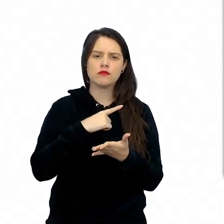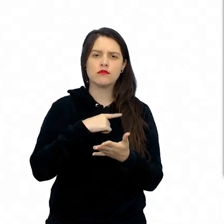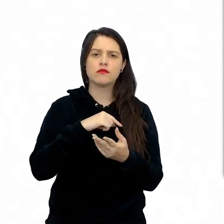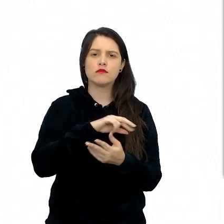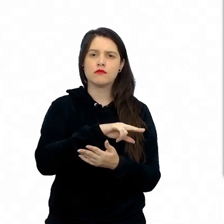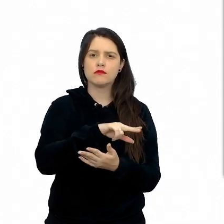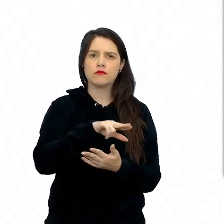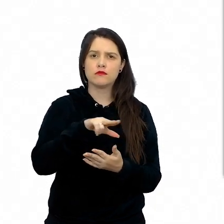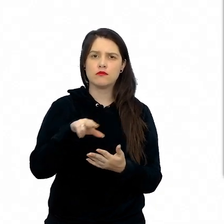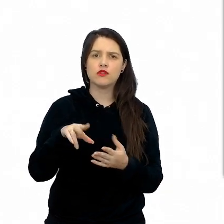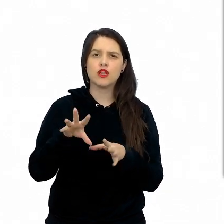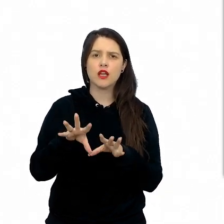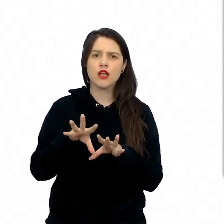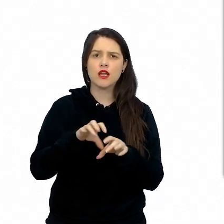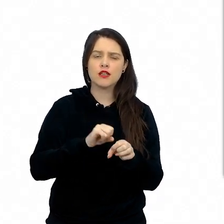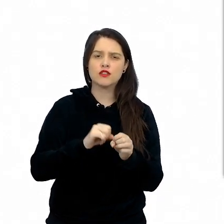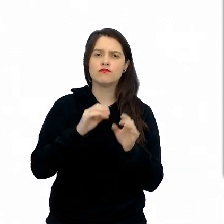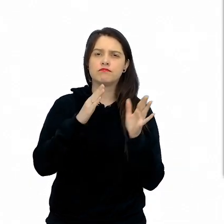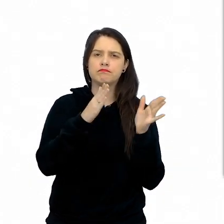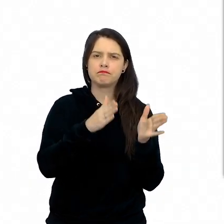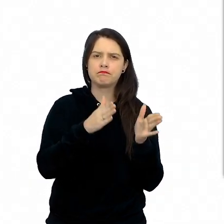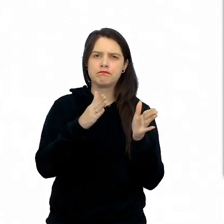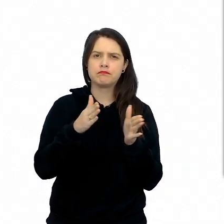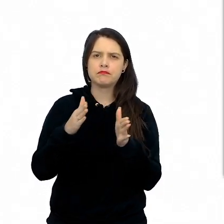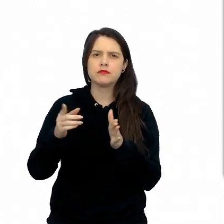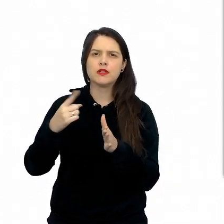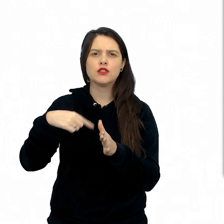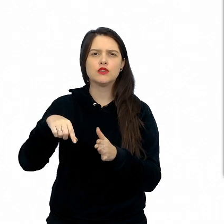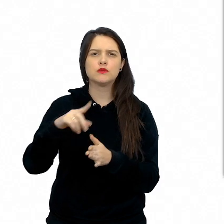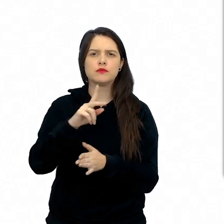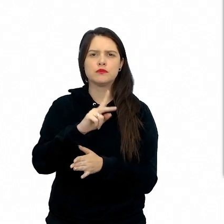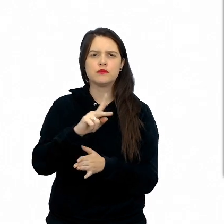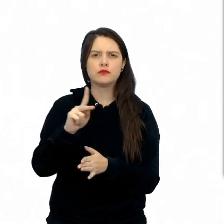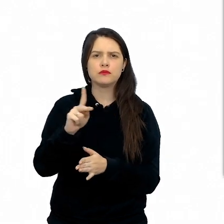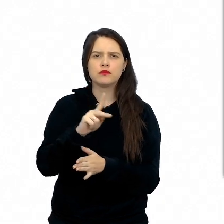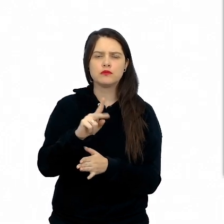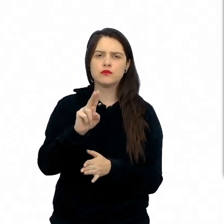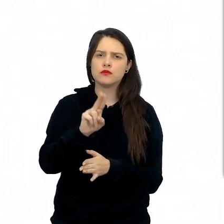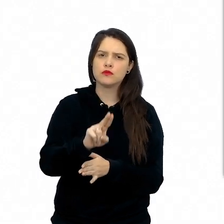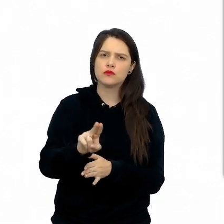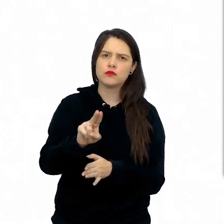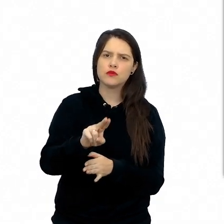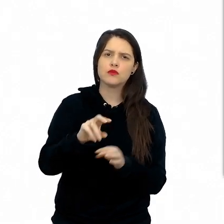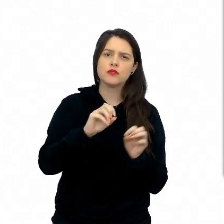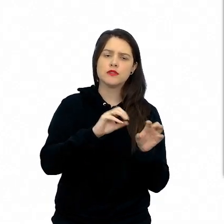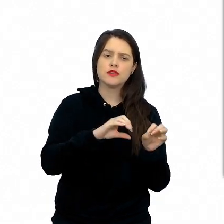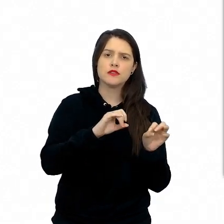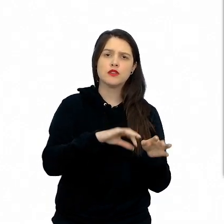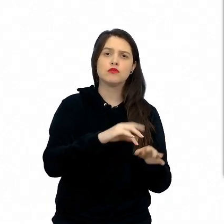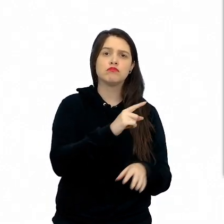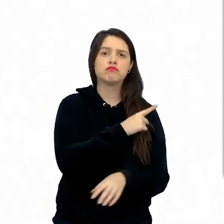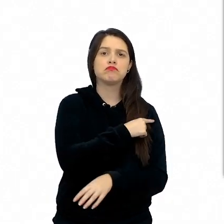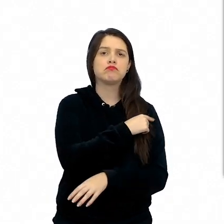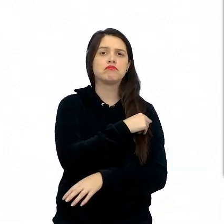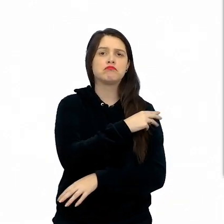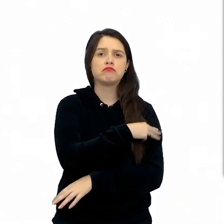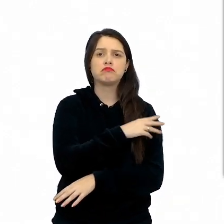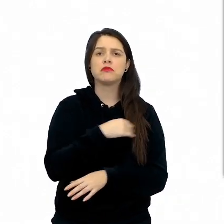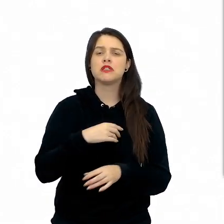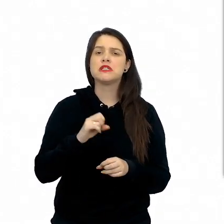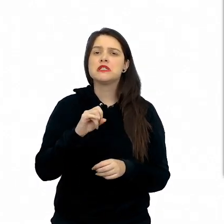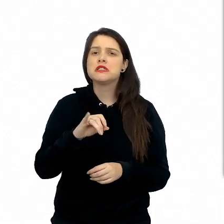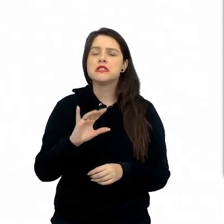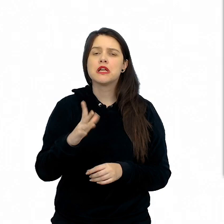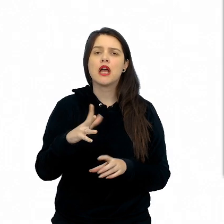A, que é a formação de etapa, onde os professores do ensino fundamental e do ensino médio assistem às gravações